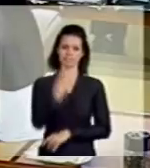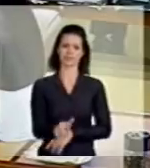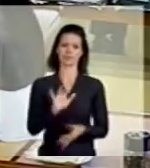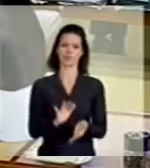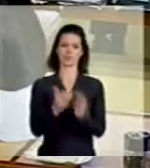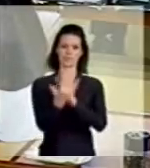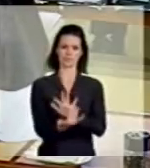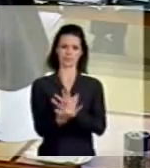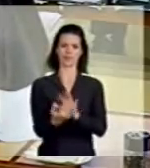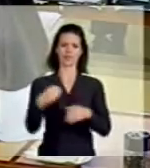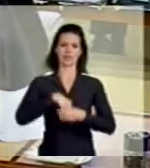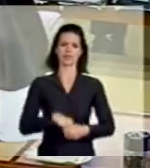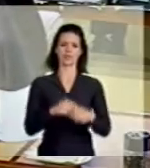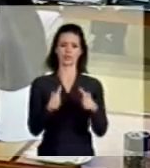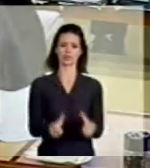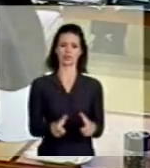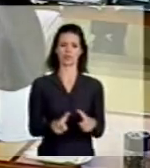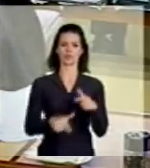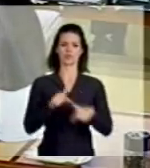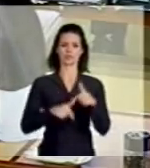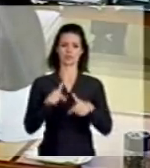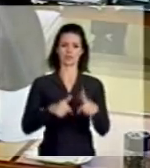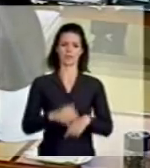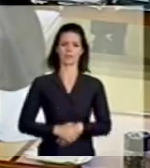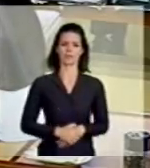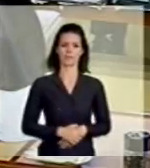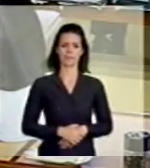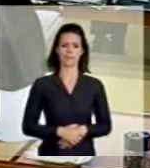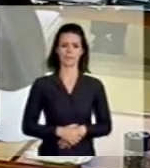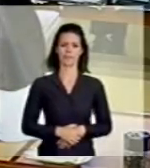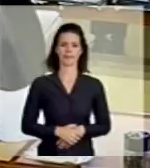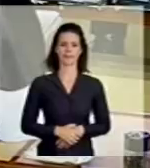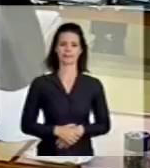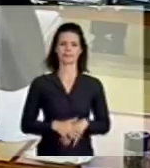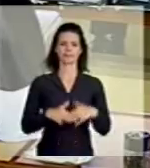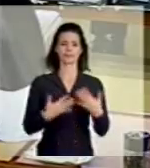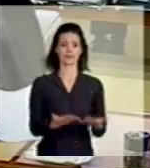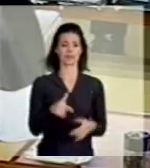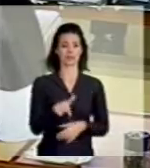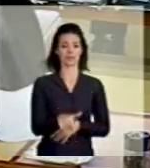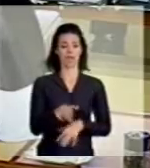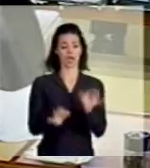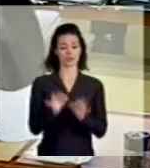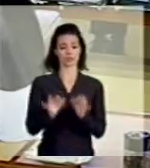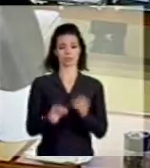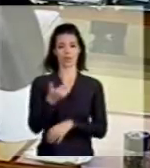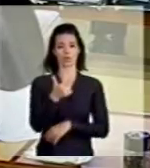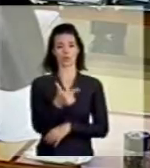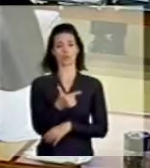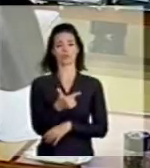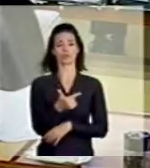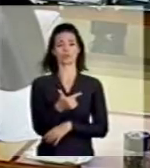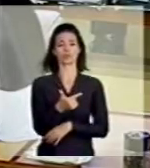comportamental em ambiente de trabalho. Assim, embora essa decisão não tenha alterado o âmbito de incidência da norma